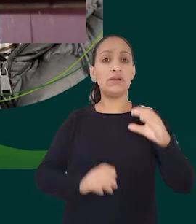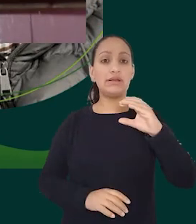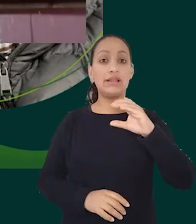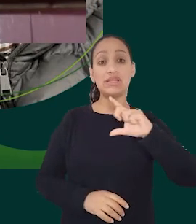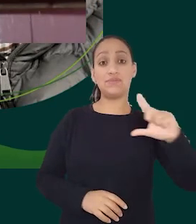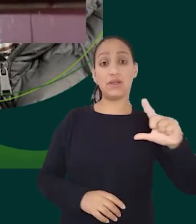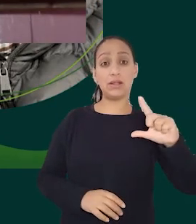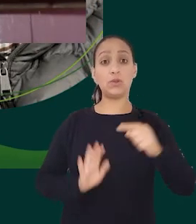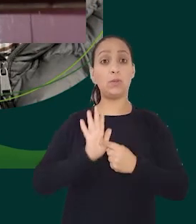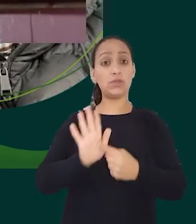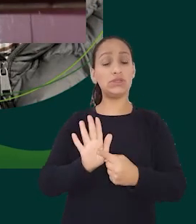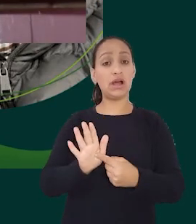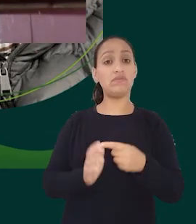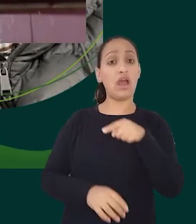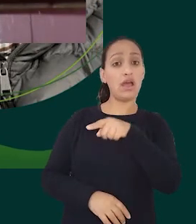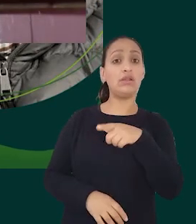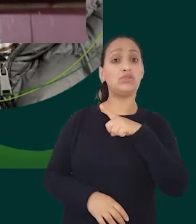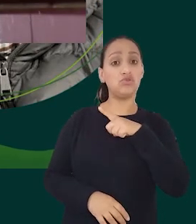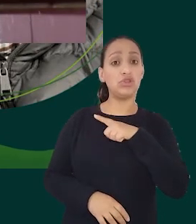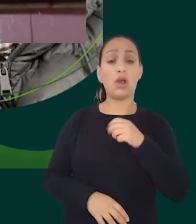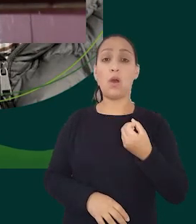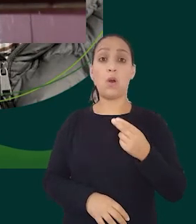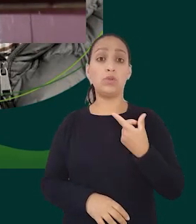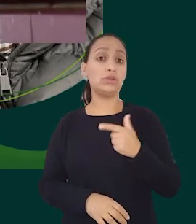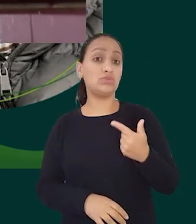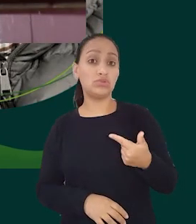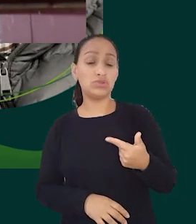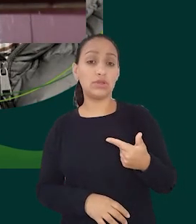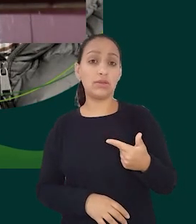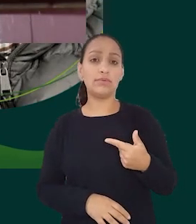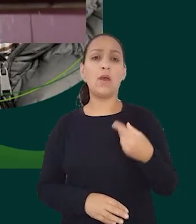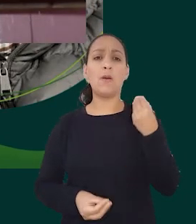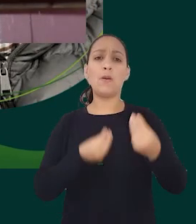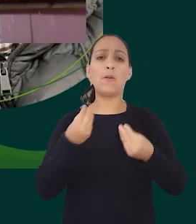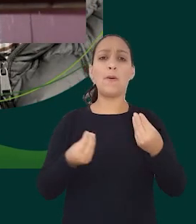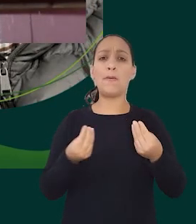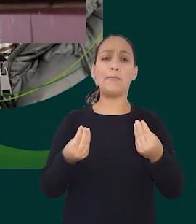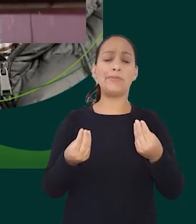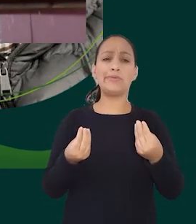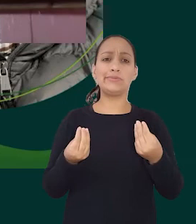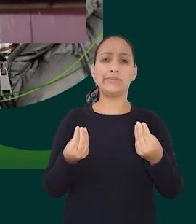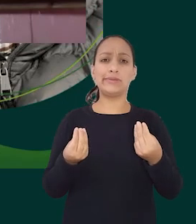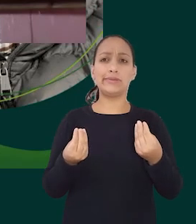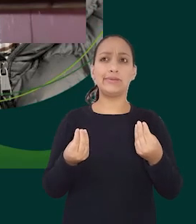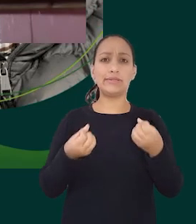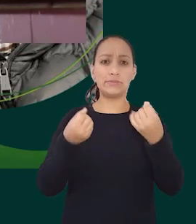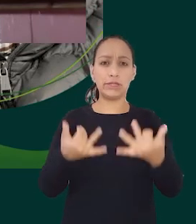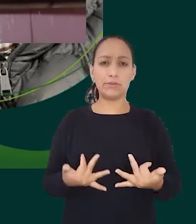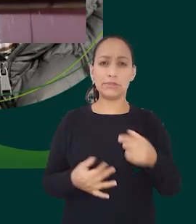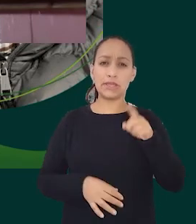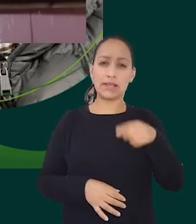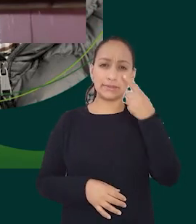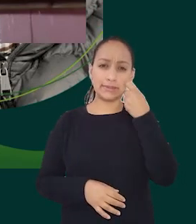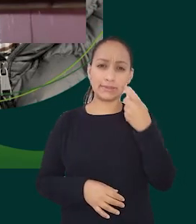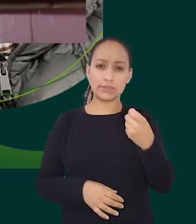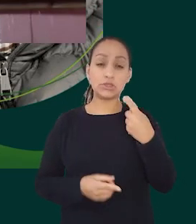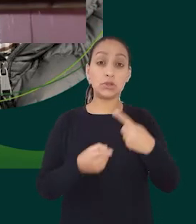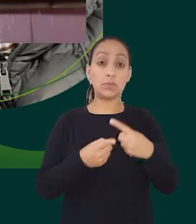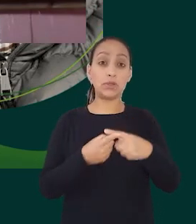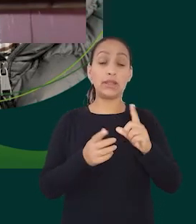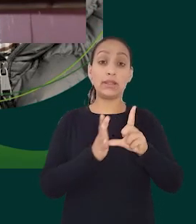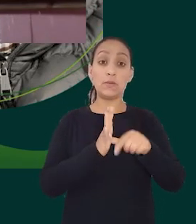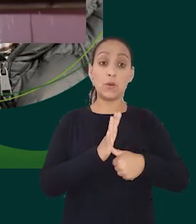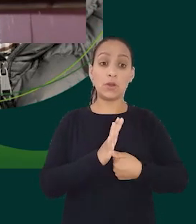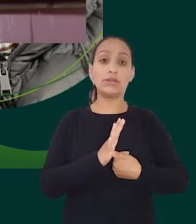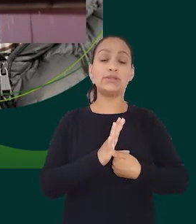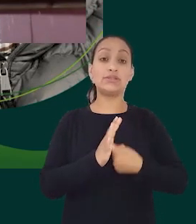indicava se a pessoa tinha depressão ou não. Como é que a gente disse que foi bem interessante? Porque depois a gente confrontou, né, esse